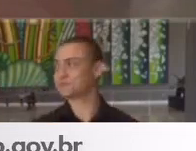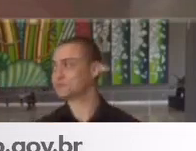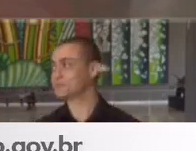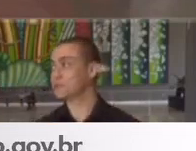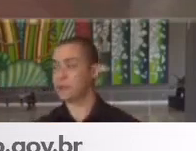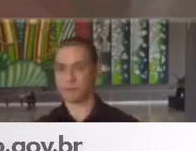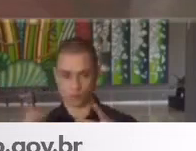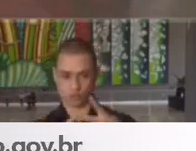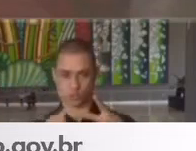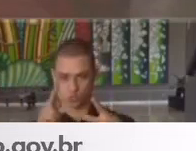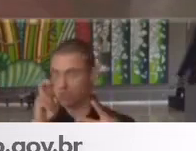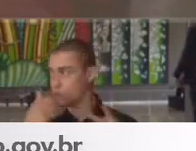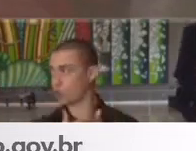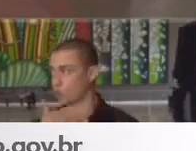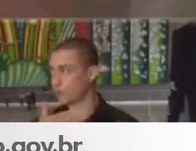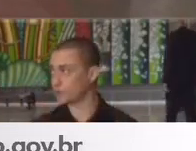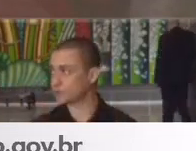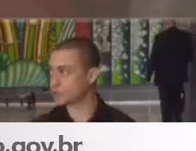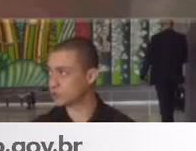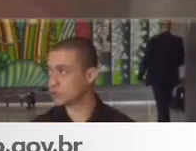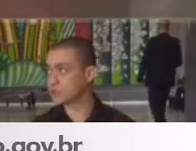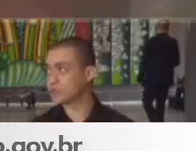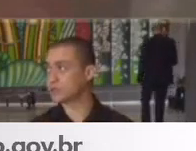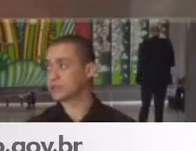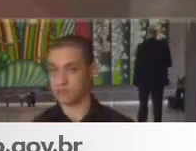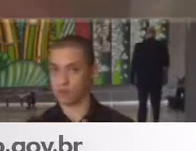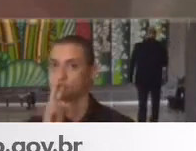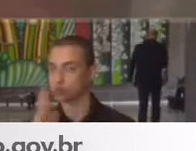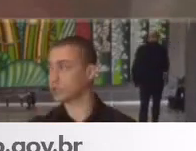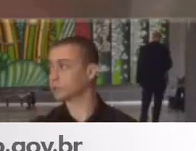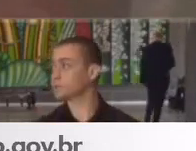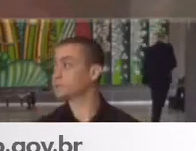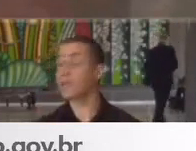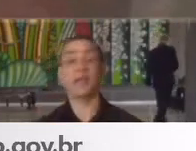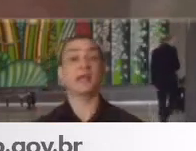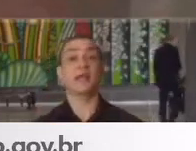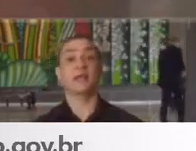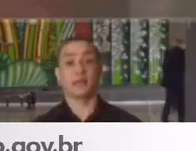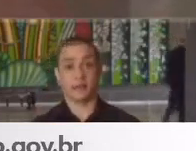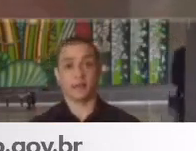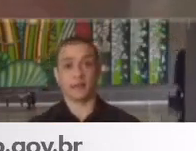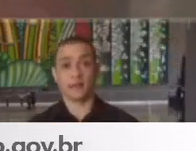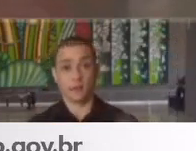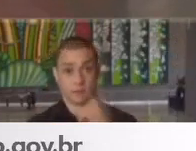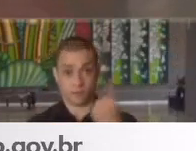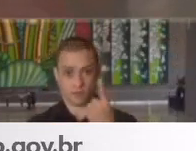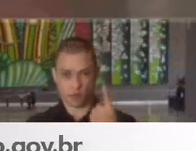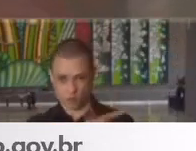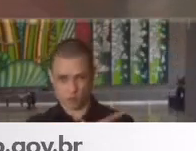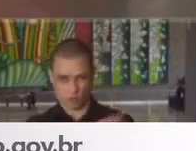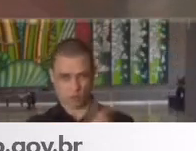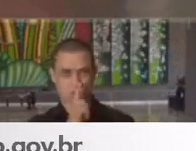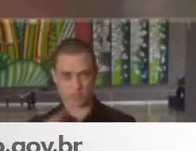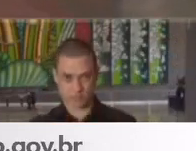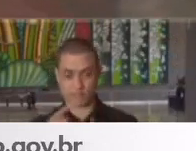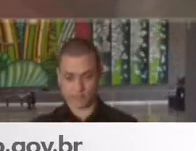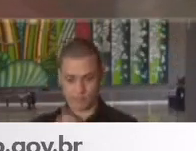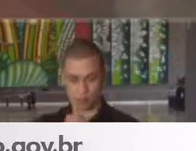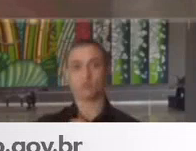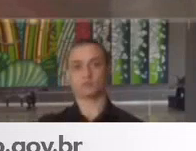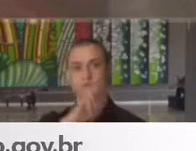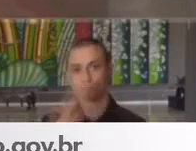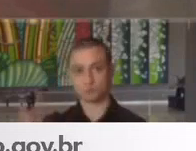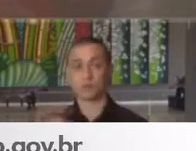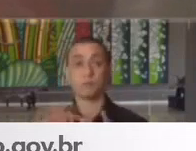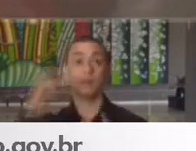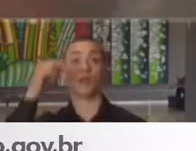começo pelo segundo tema, será transformado em cesta básica. Nós vamos começar com a minha intervenção, a intervenção do